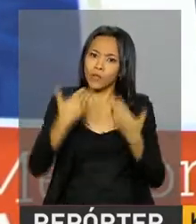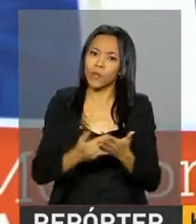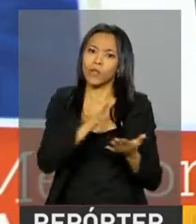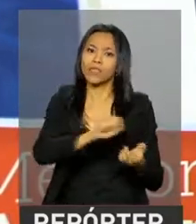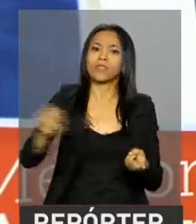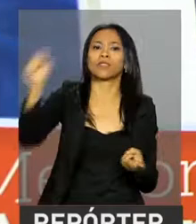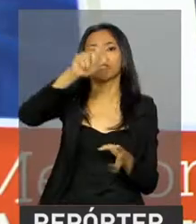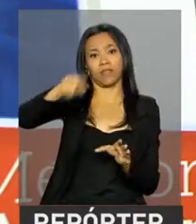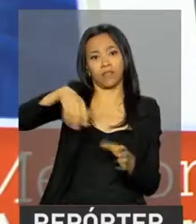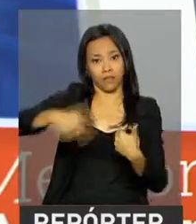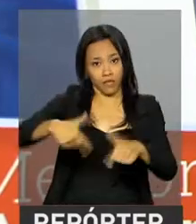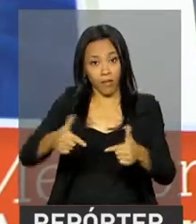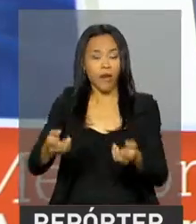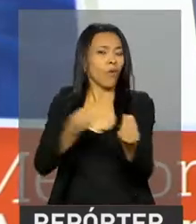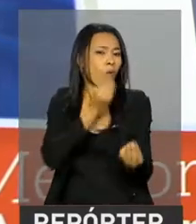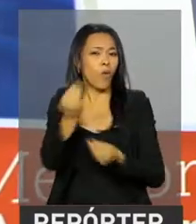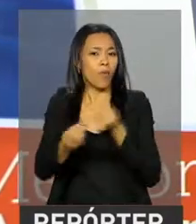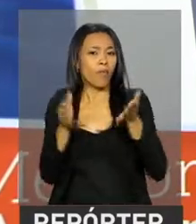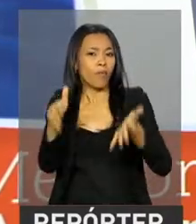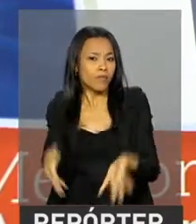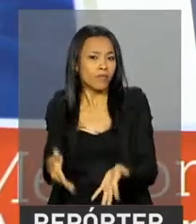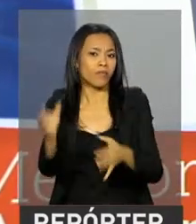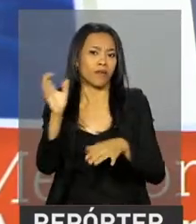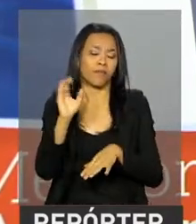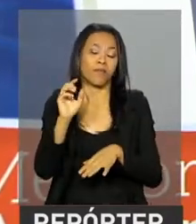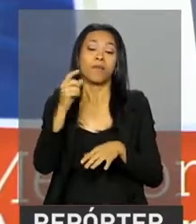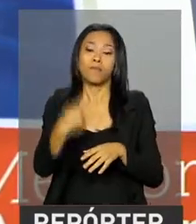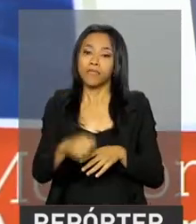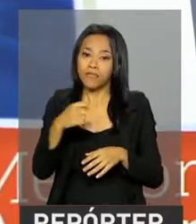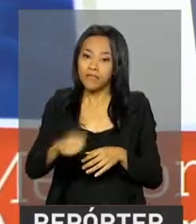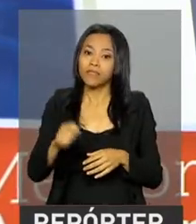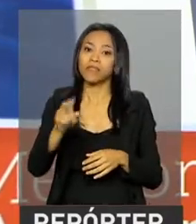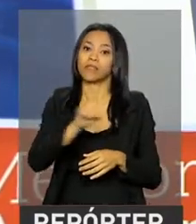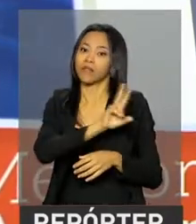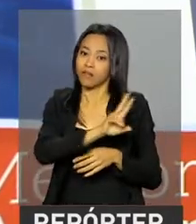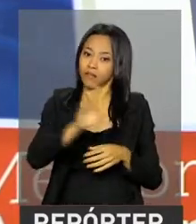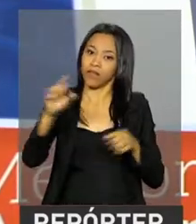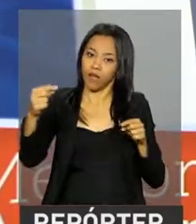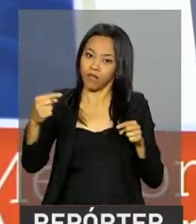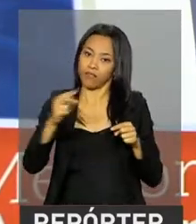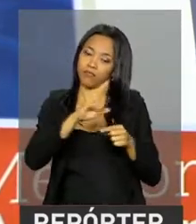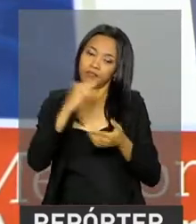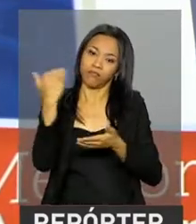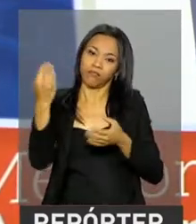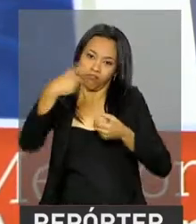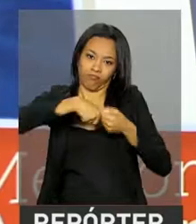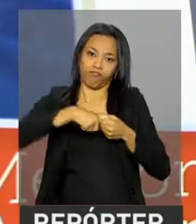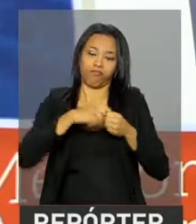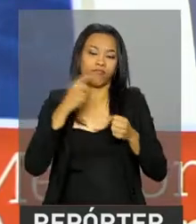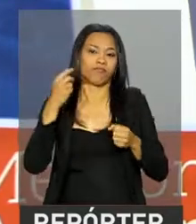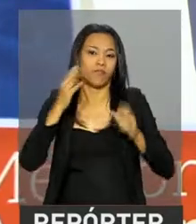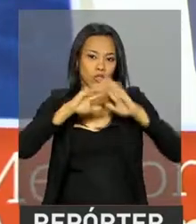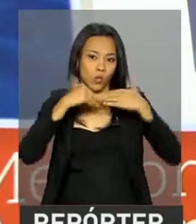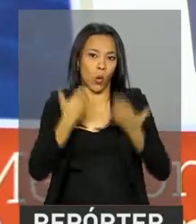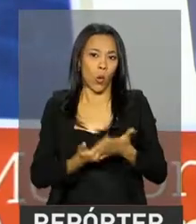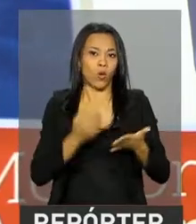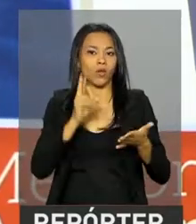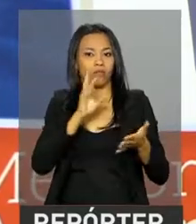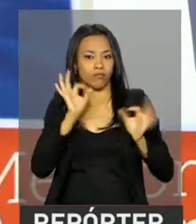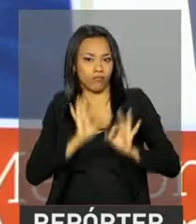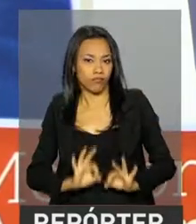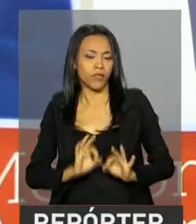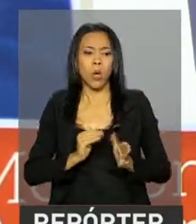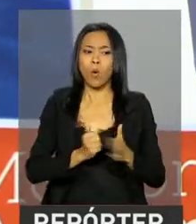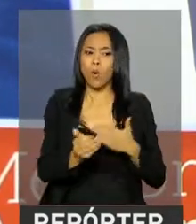PNAE. Para participar do concurso, as merendeiras precisam estar devidamente regularizadas, né, junto à sua escola. Qualquer merendeira